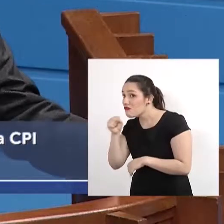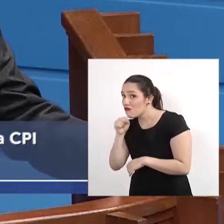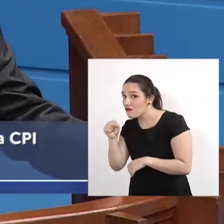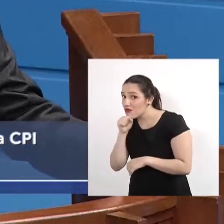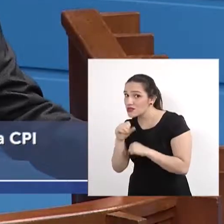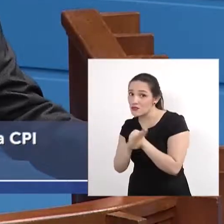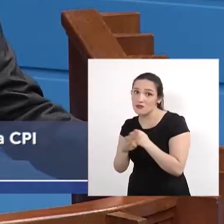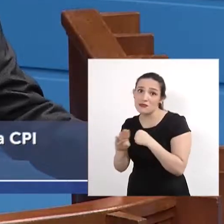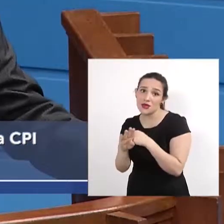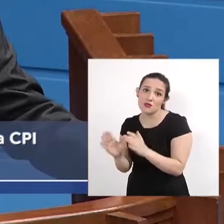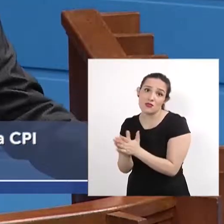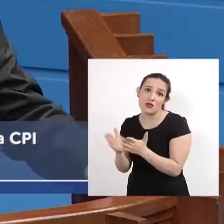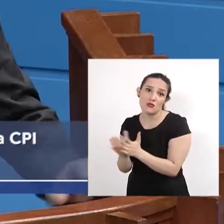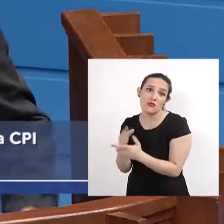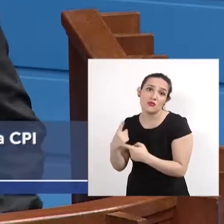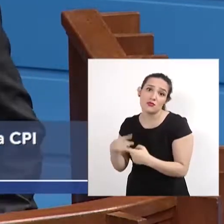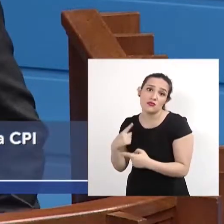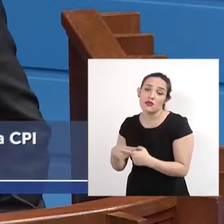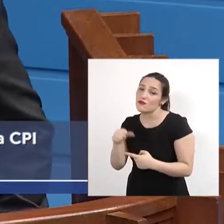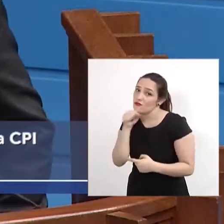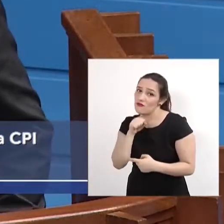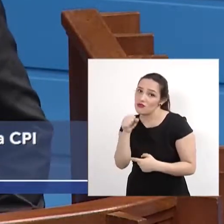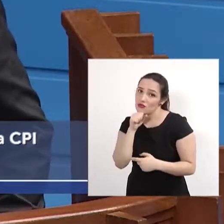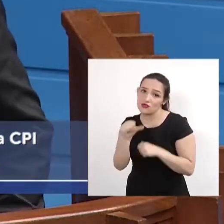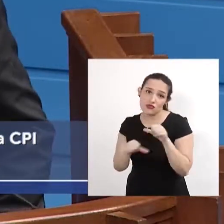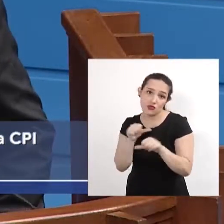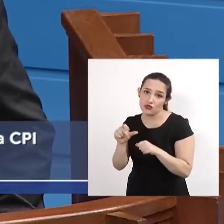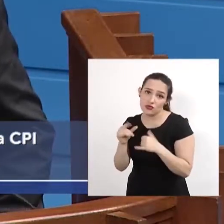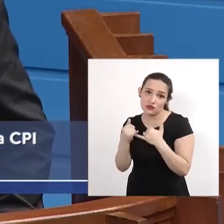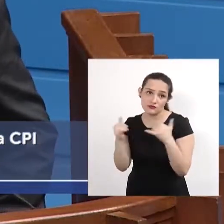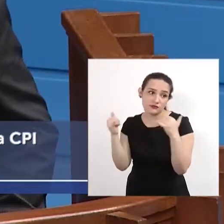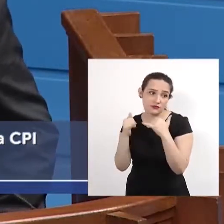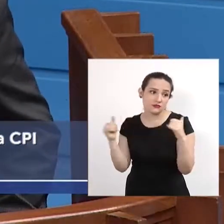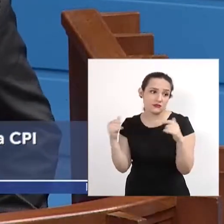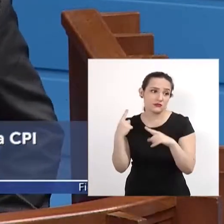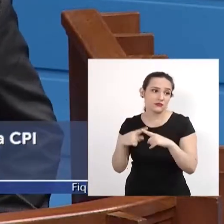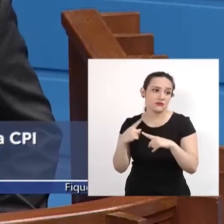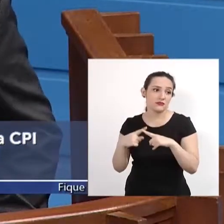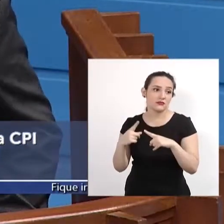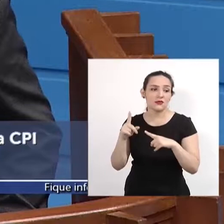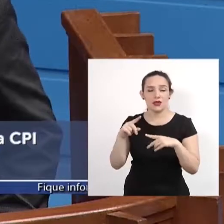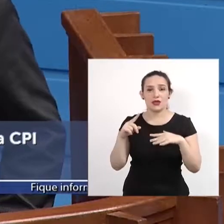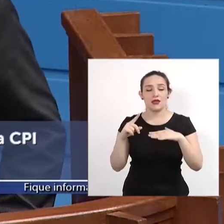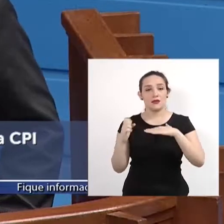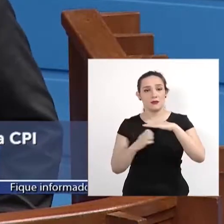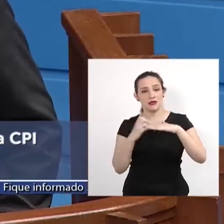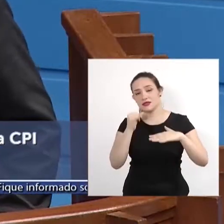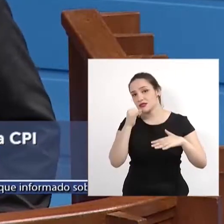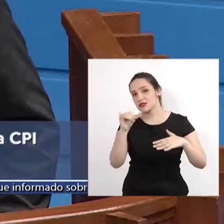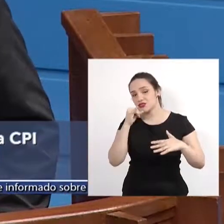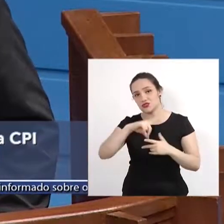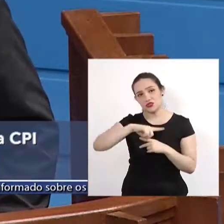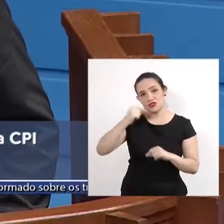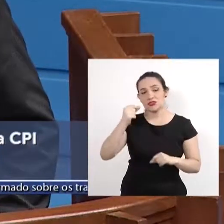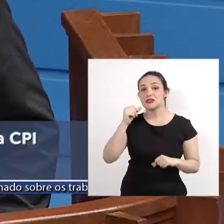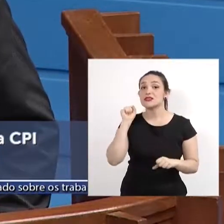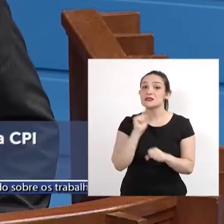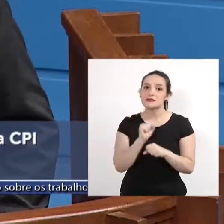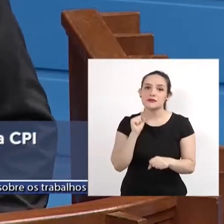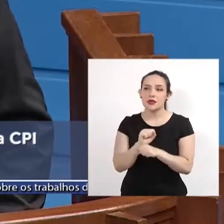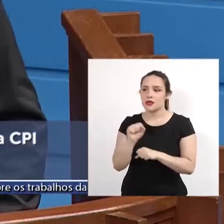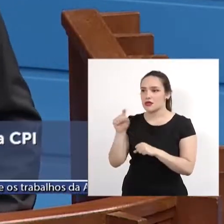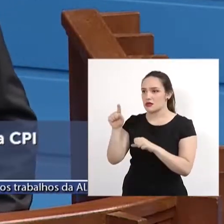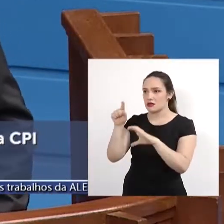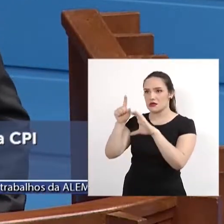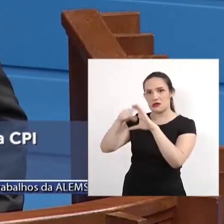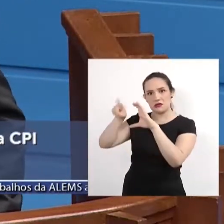foram trocados. Porque a Energisa espera o transformador estourar, explodir para trocar. Há